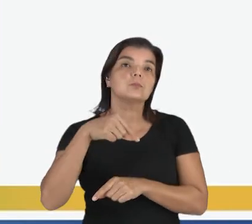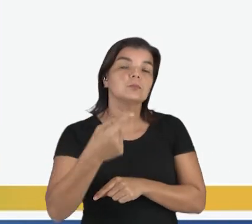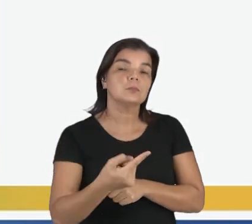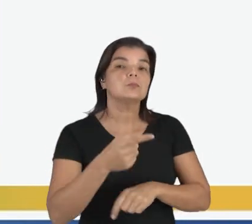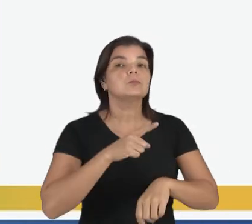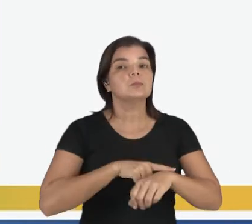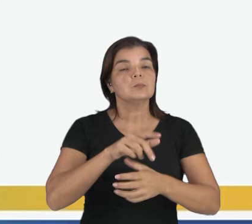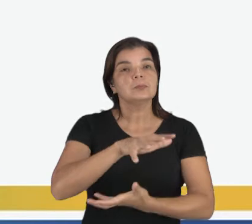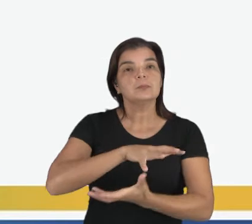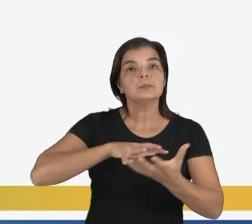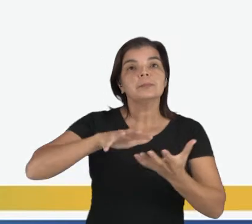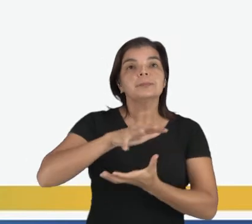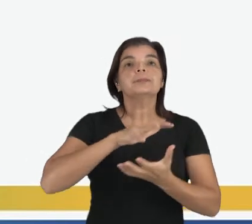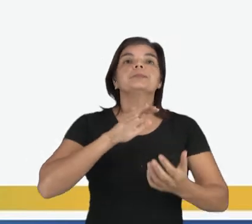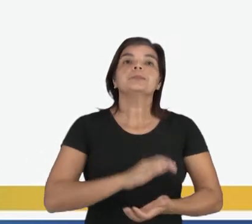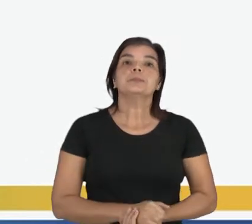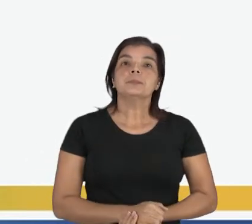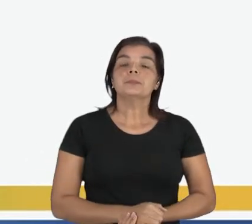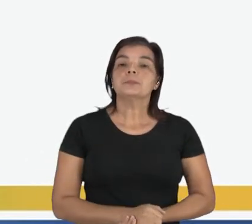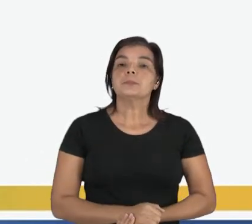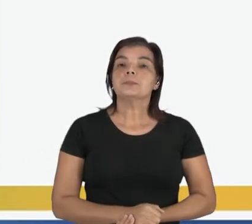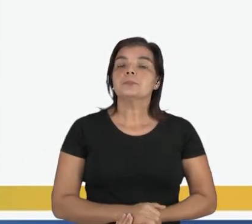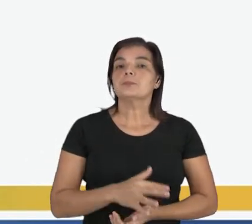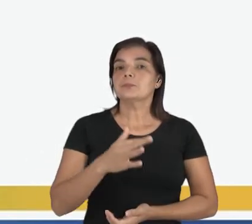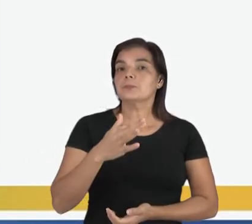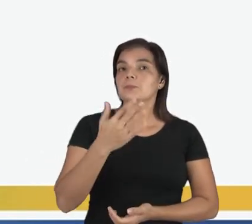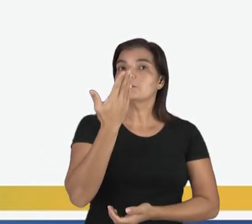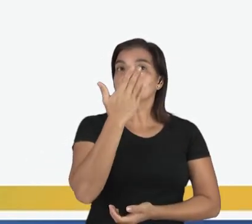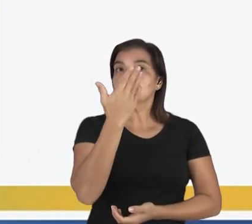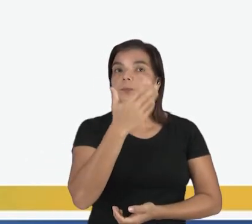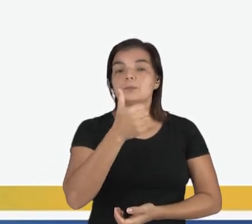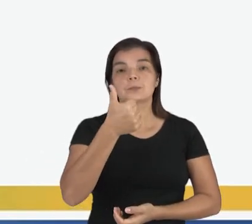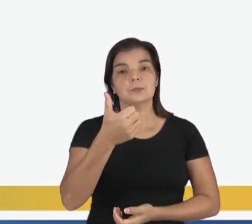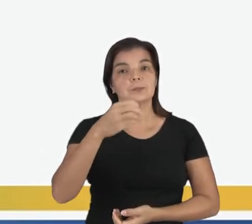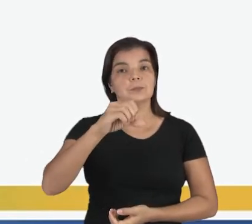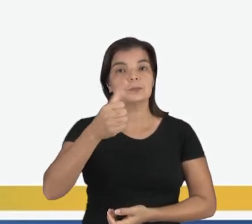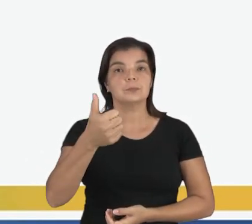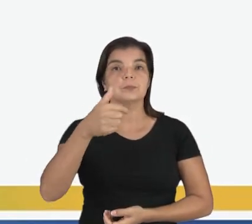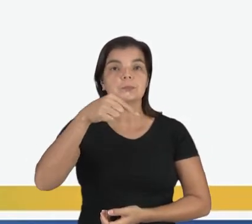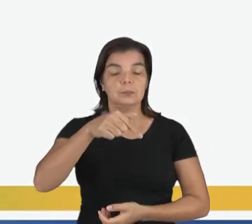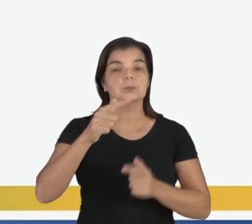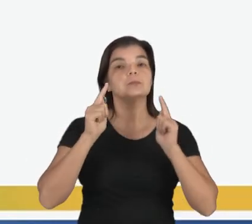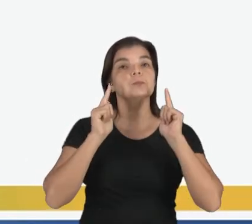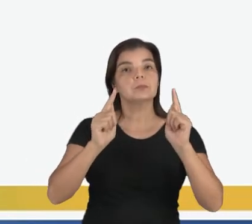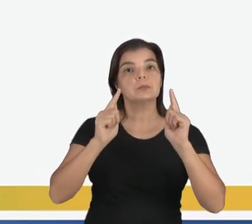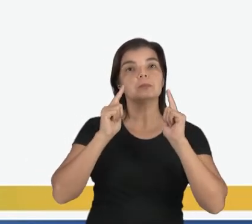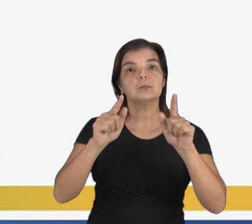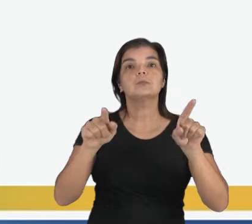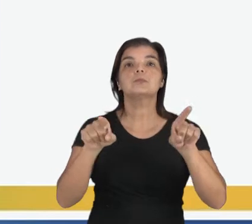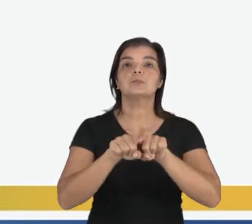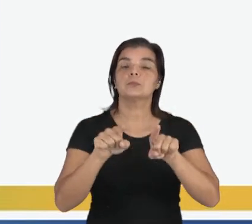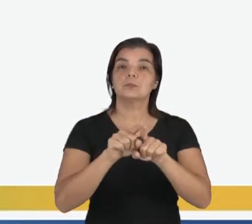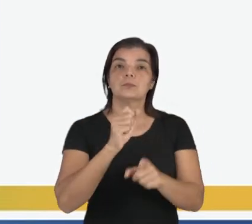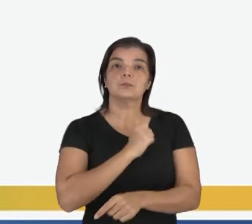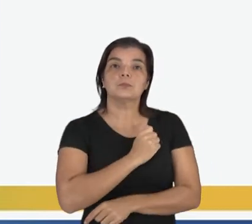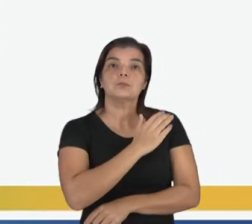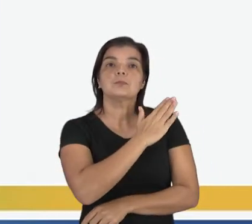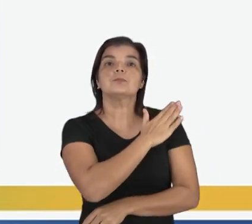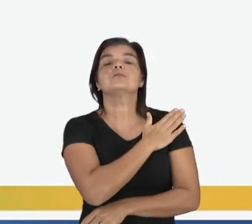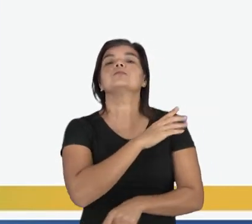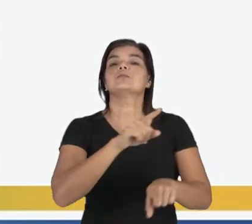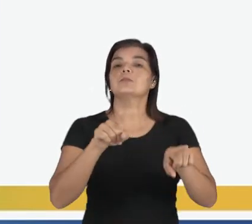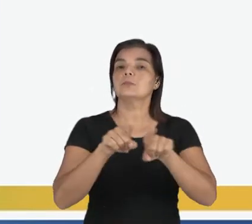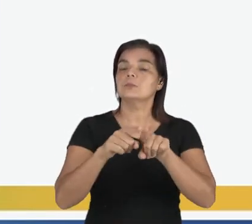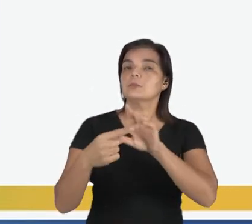em outro momento da Revolução, tá? E aí, a Revolução de Fevereiro de 1917, a gente tem essas greves, motim do